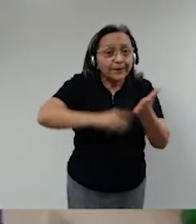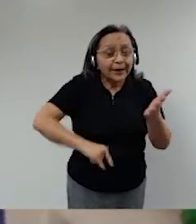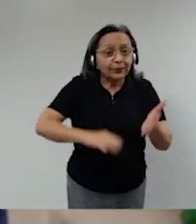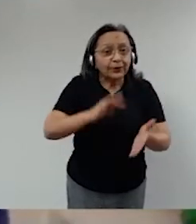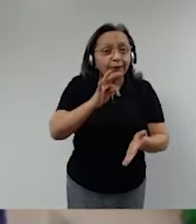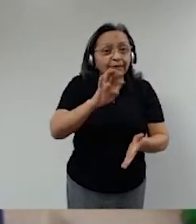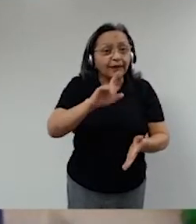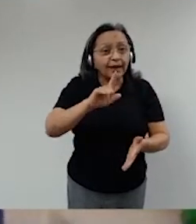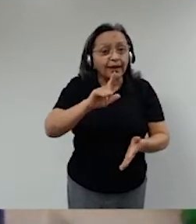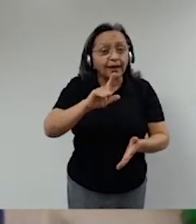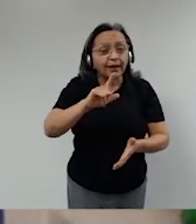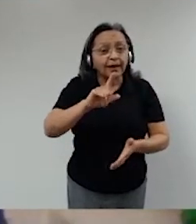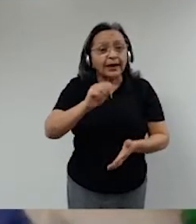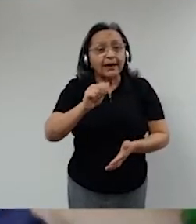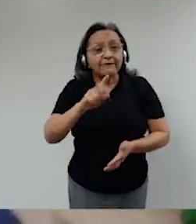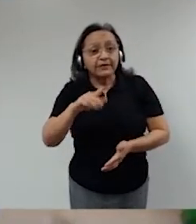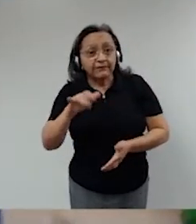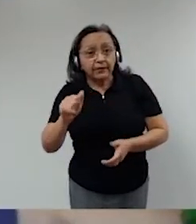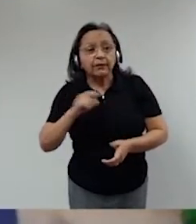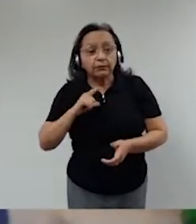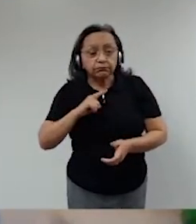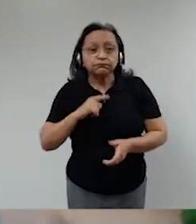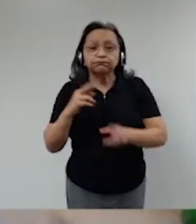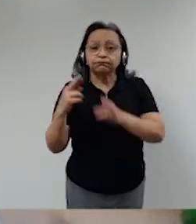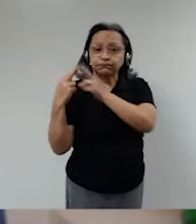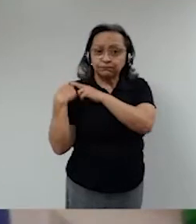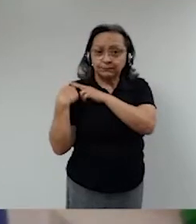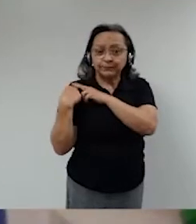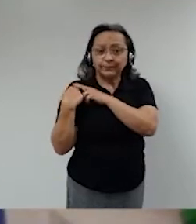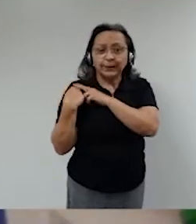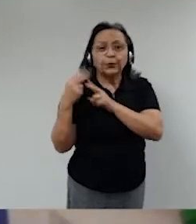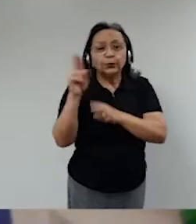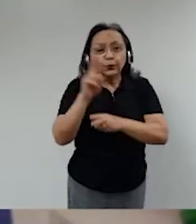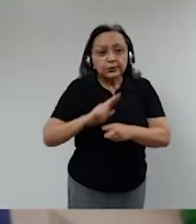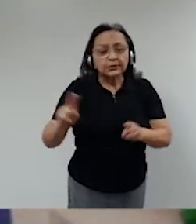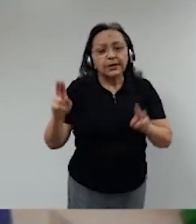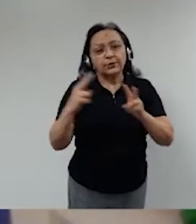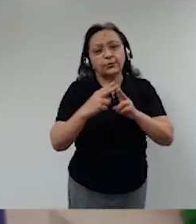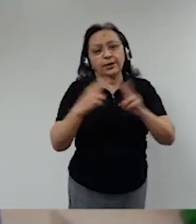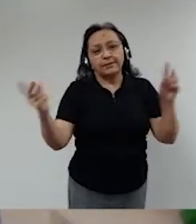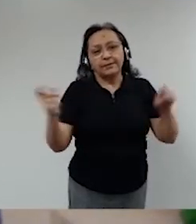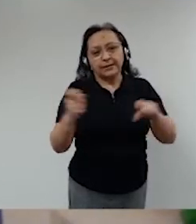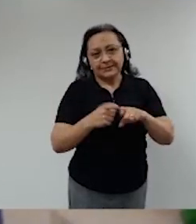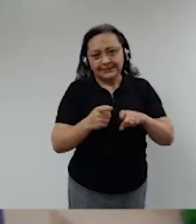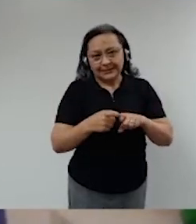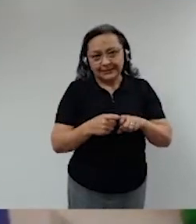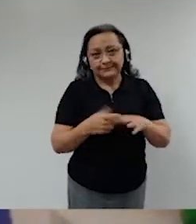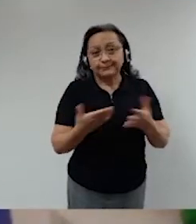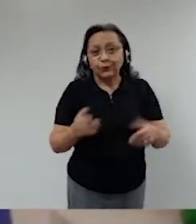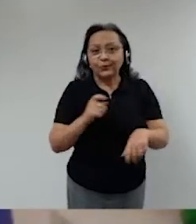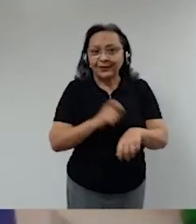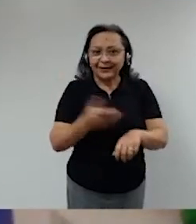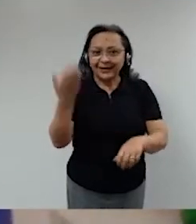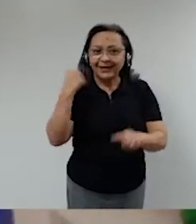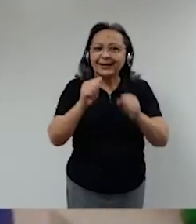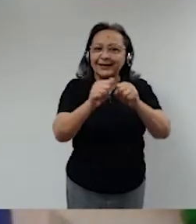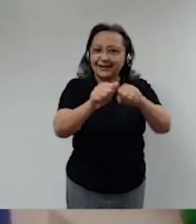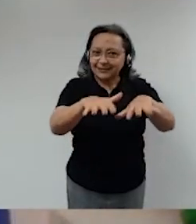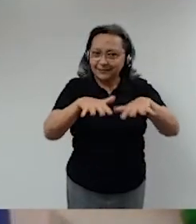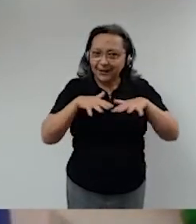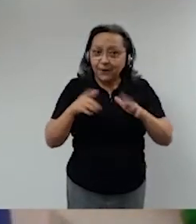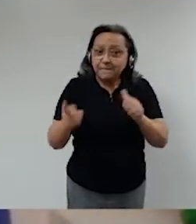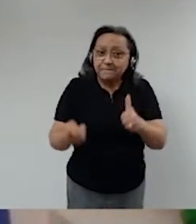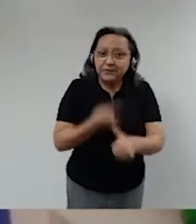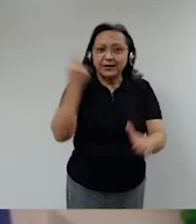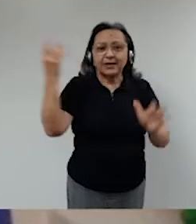sobre responsabilidades e normas éticas na utilização da telemedicina. Então, naquele momento, aquele foi o primeiro